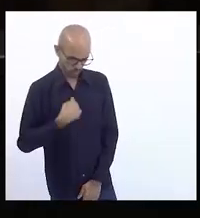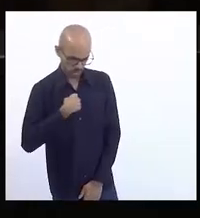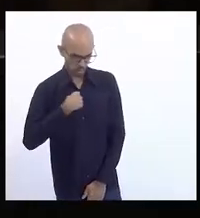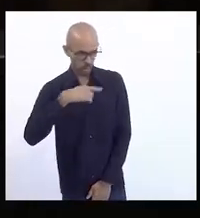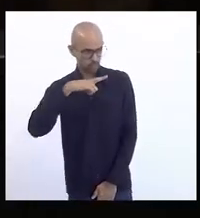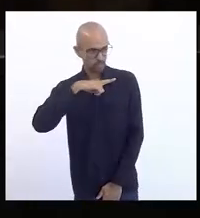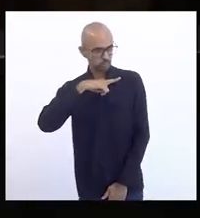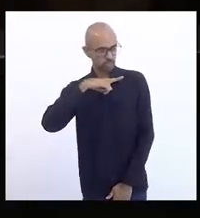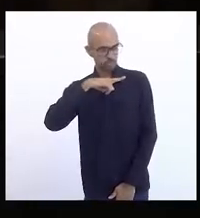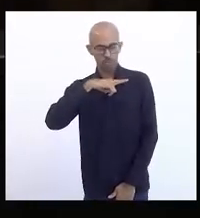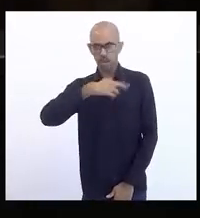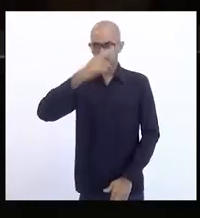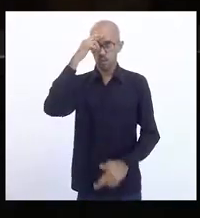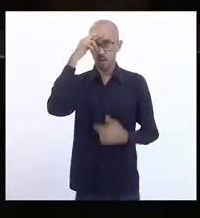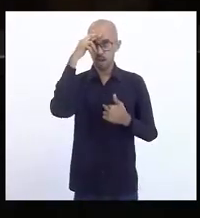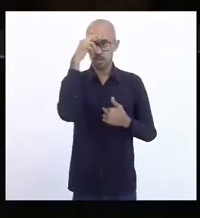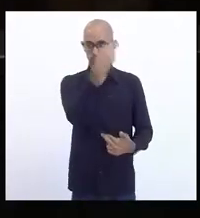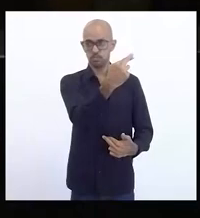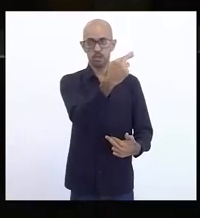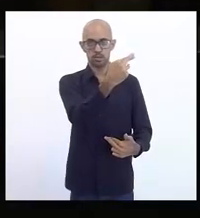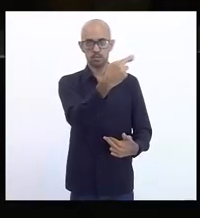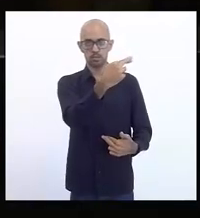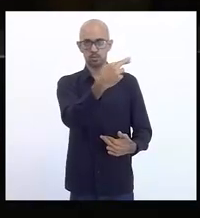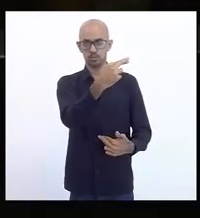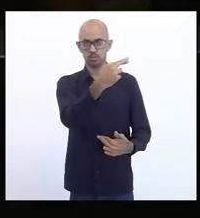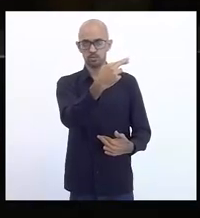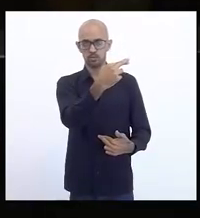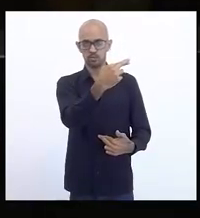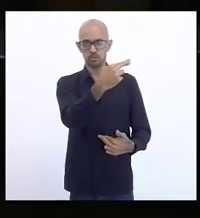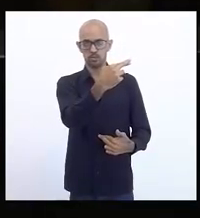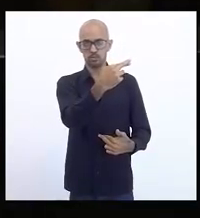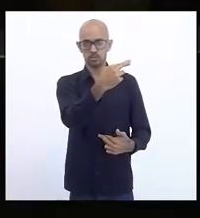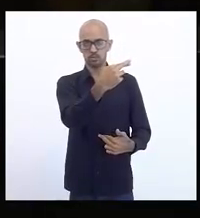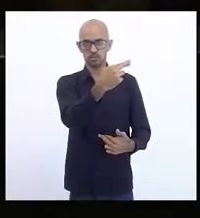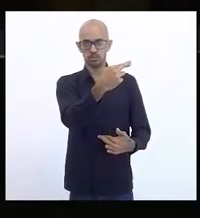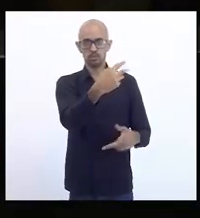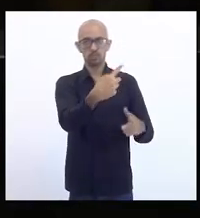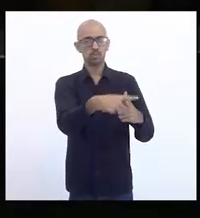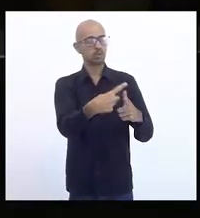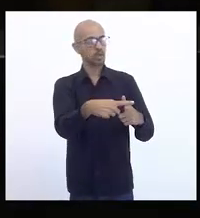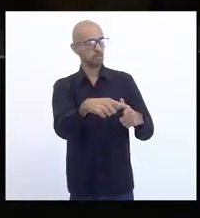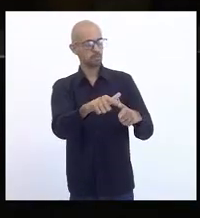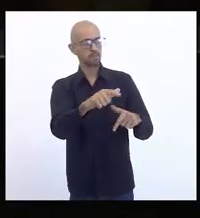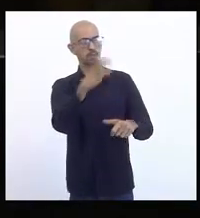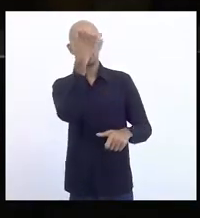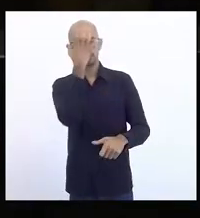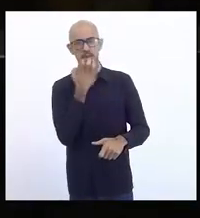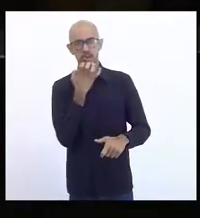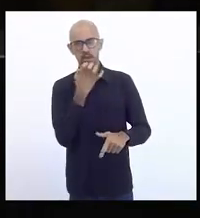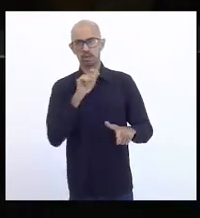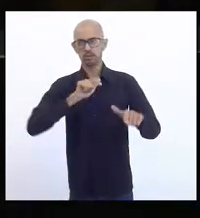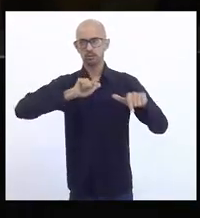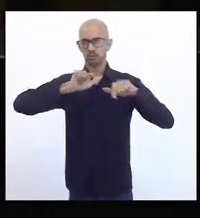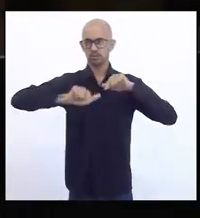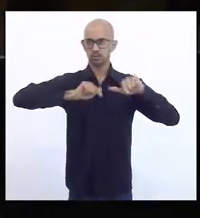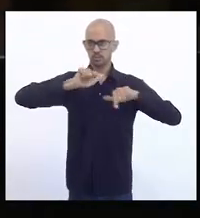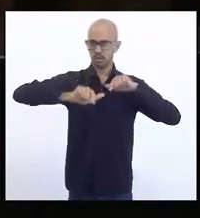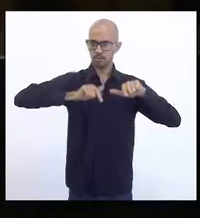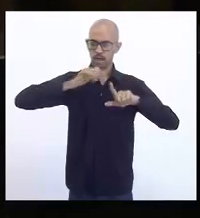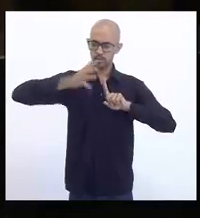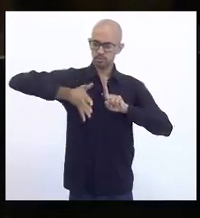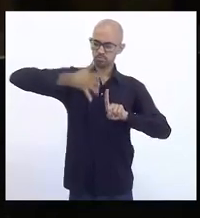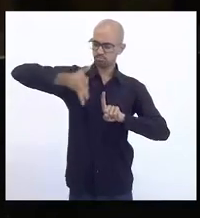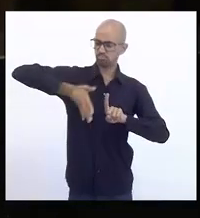tenho o maior respeito pela seriedade com que ele tem